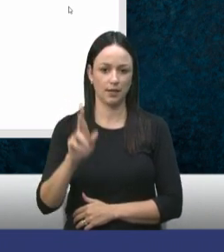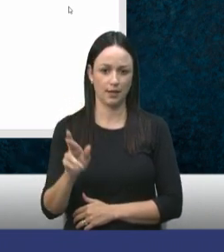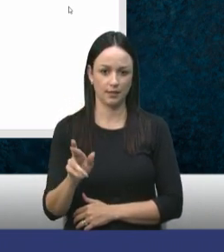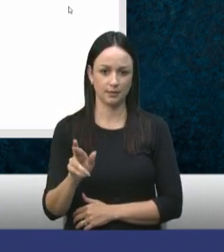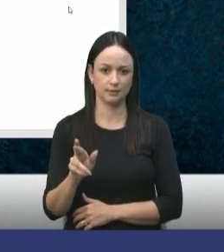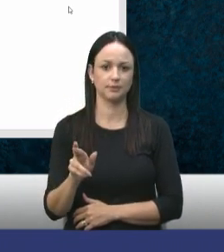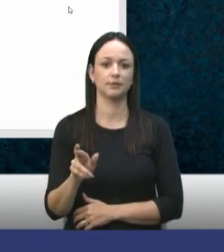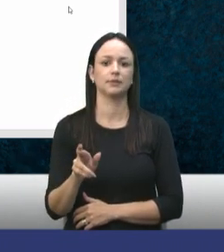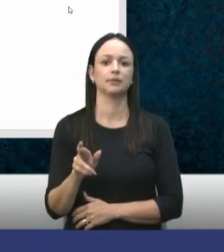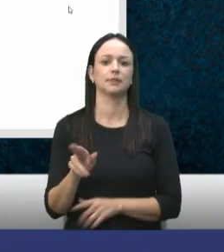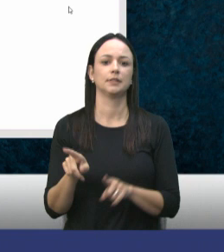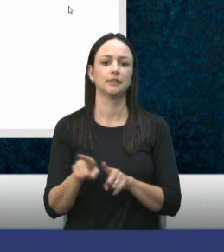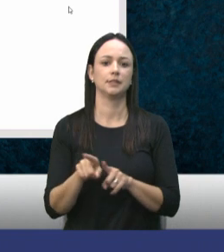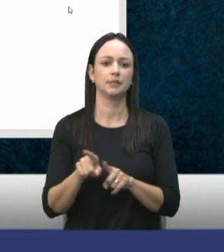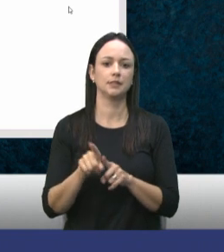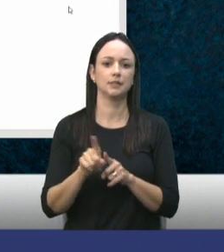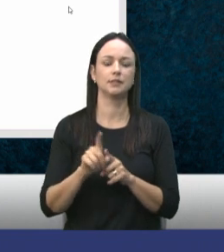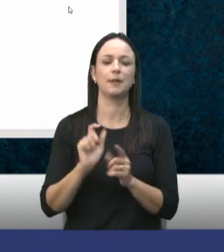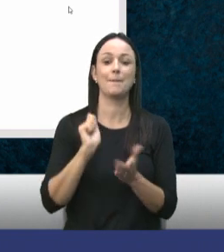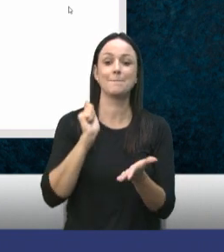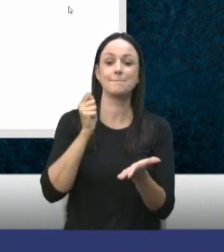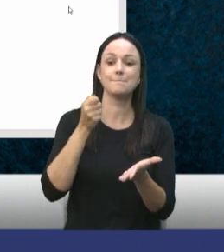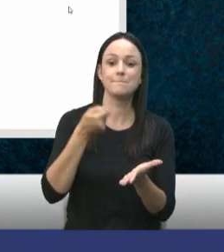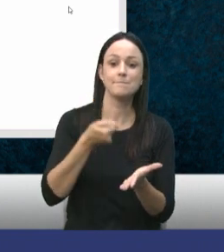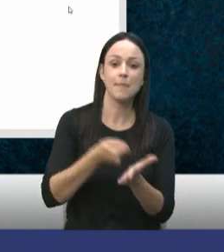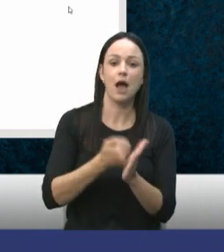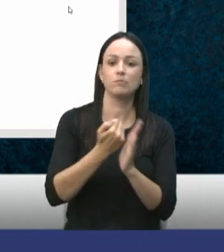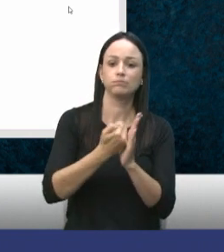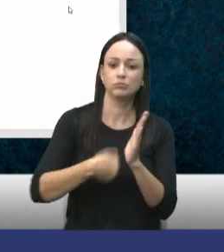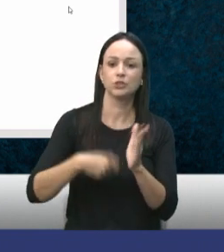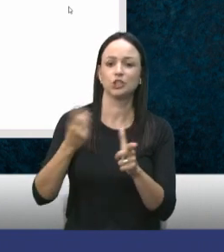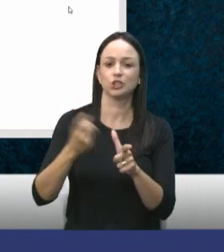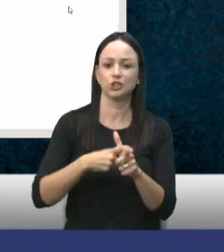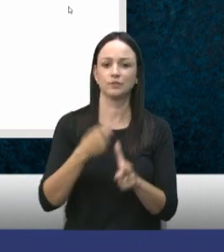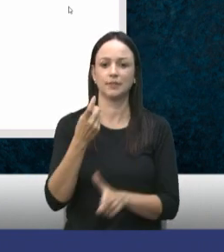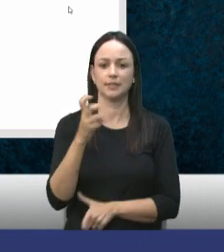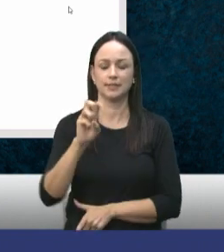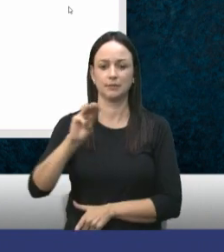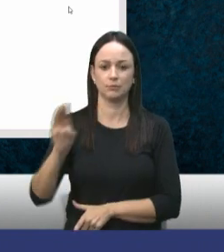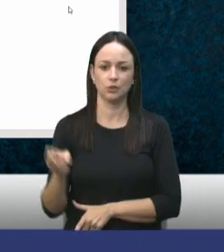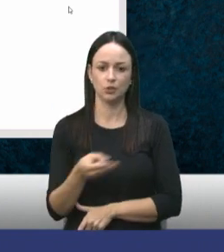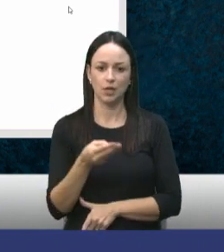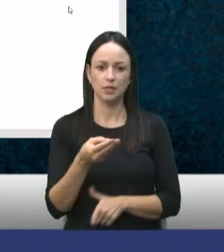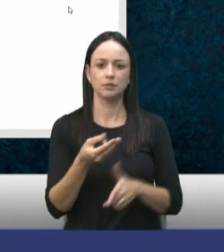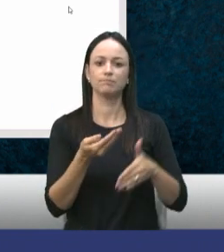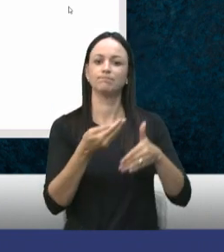R$25.669.911. E amortização da dívida, R$15.000.000. Reserva de